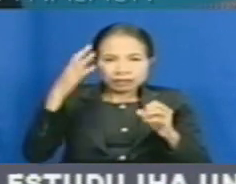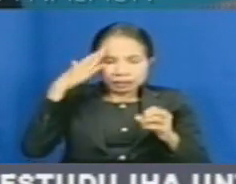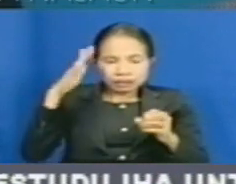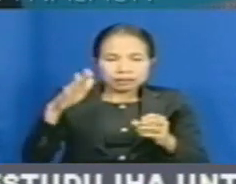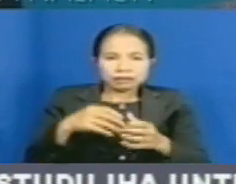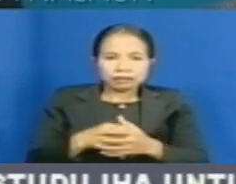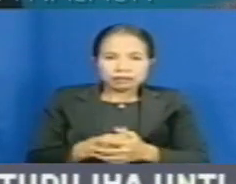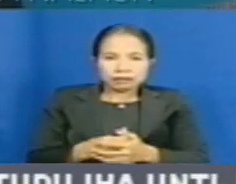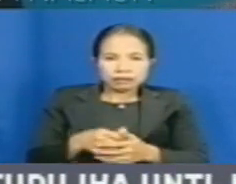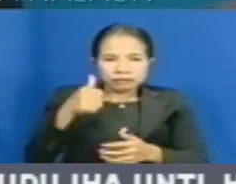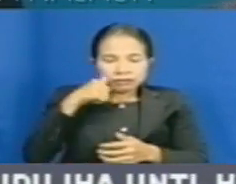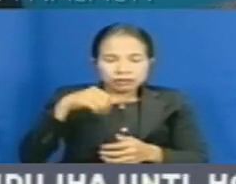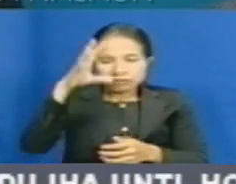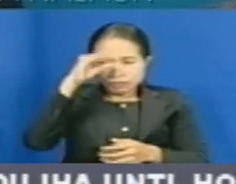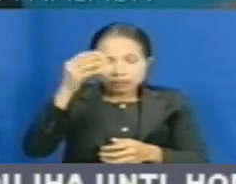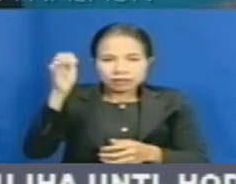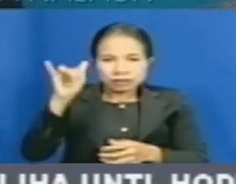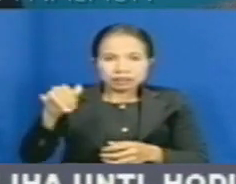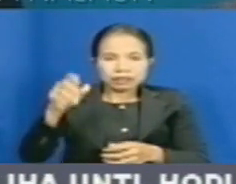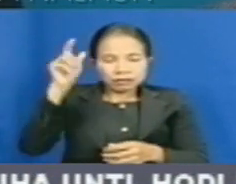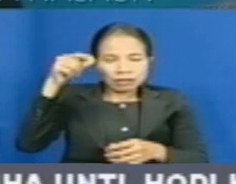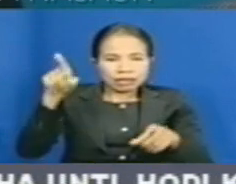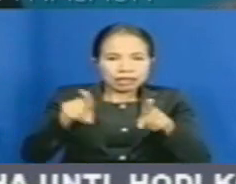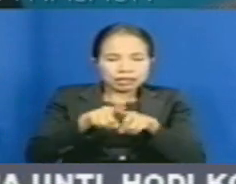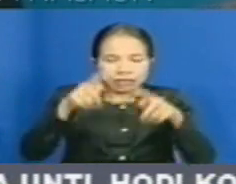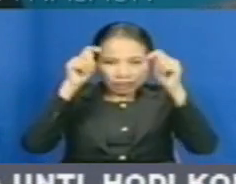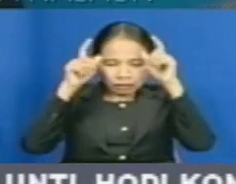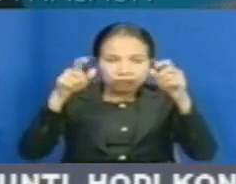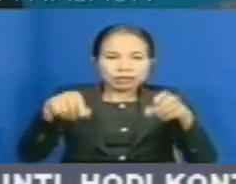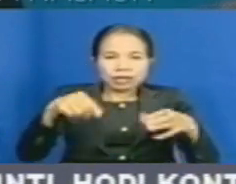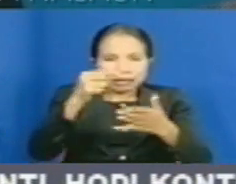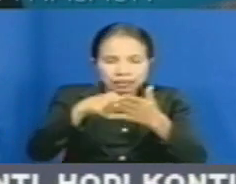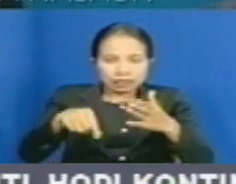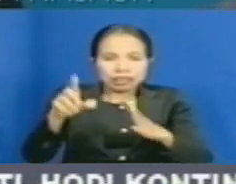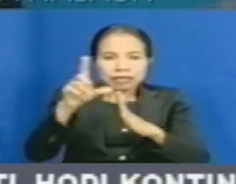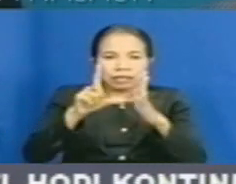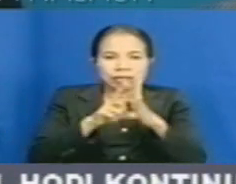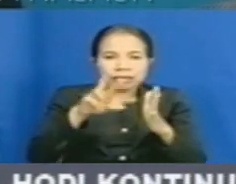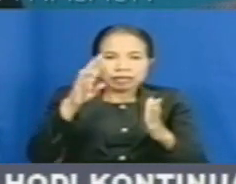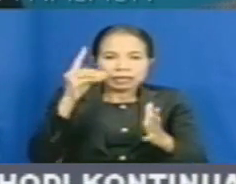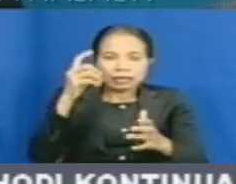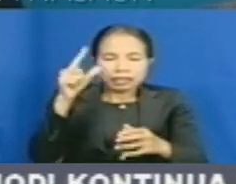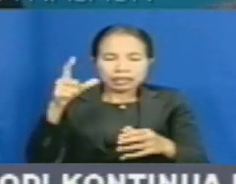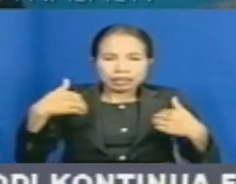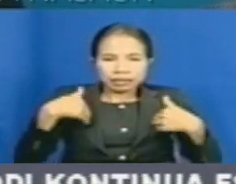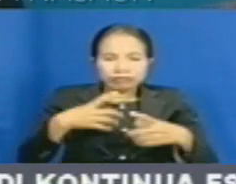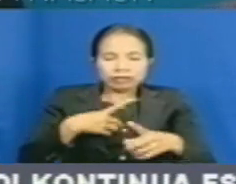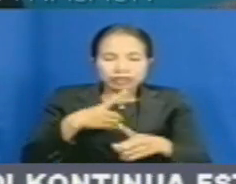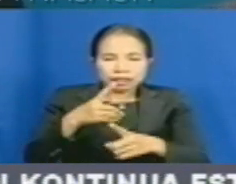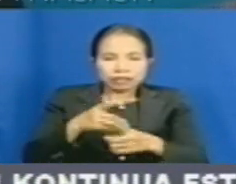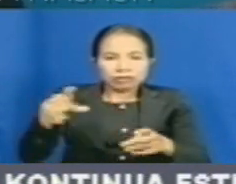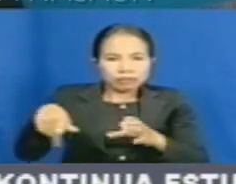mãe. Feito com a mãe, sim, nunca é no Timor-Luan, que é grande a construção e a direita do Toma, a Tubeira